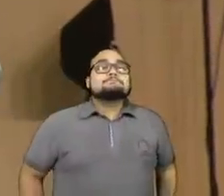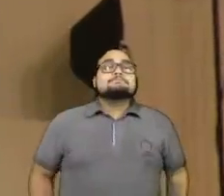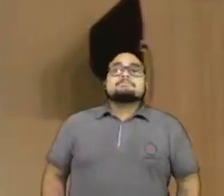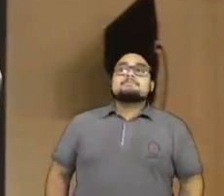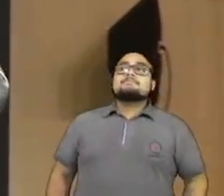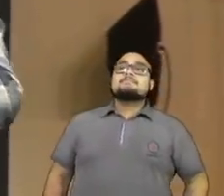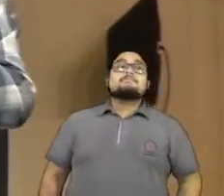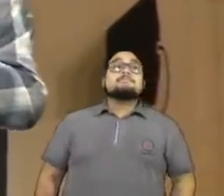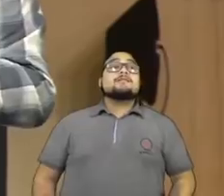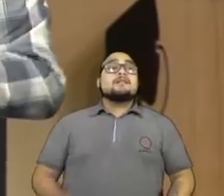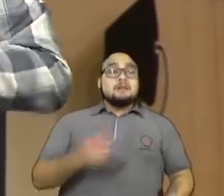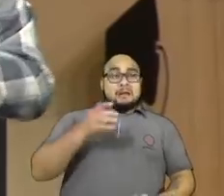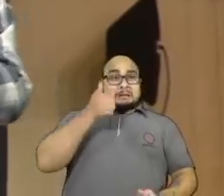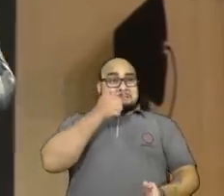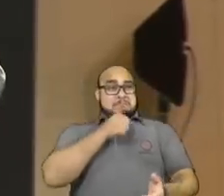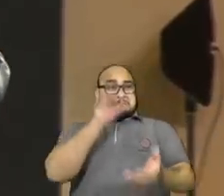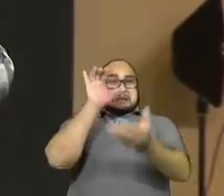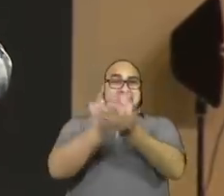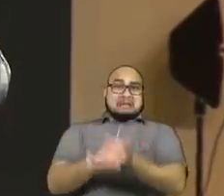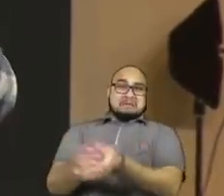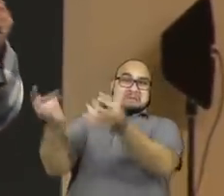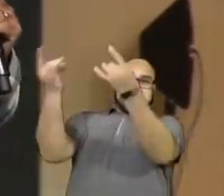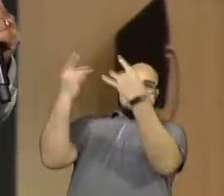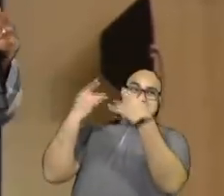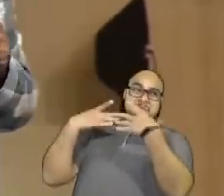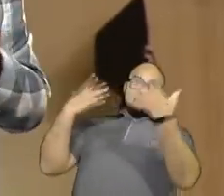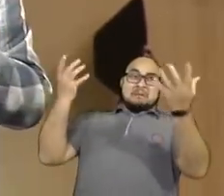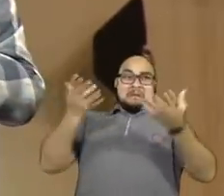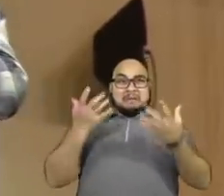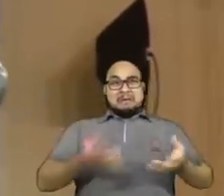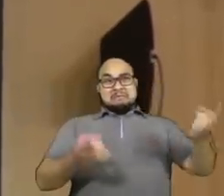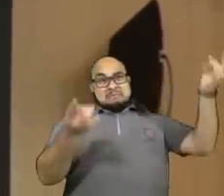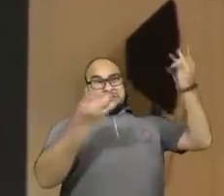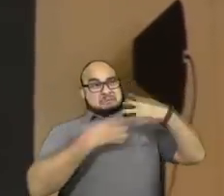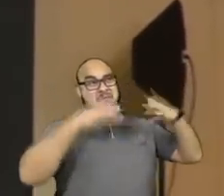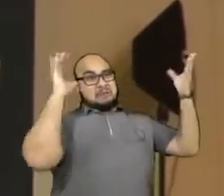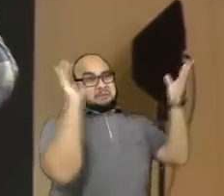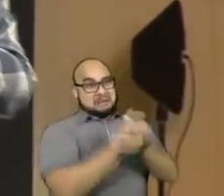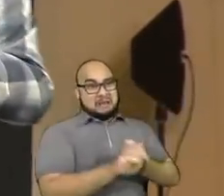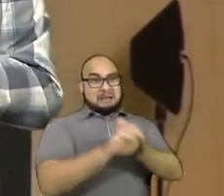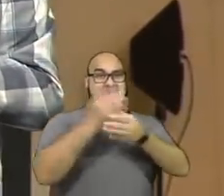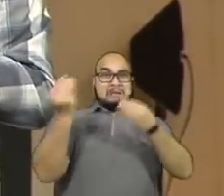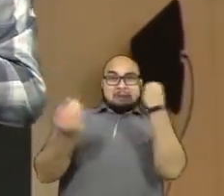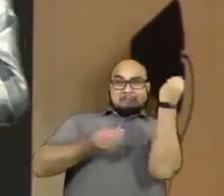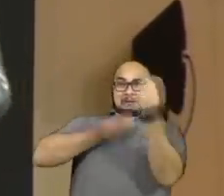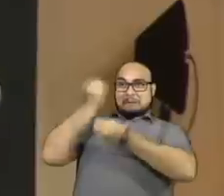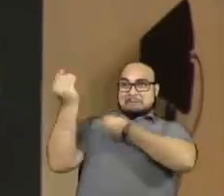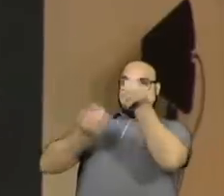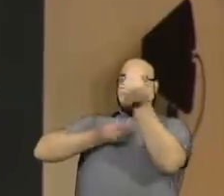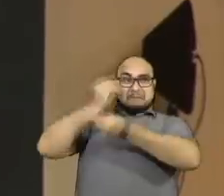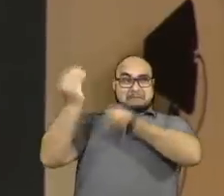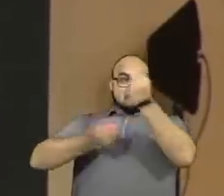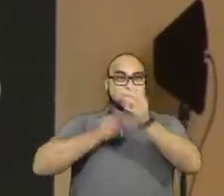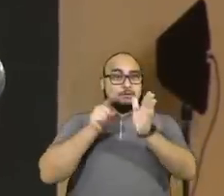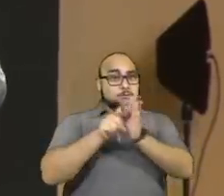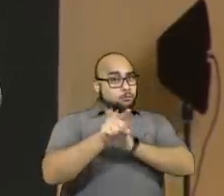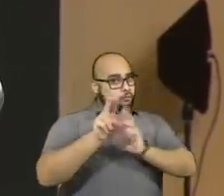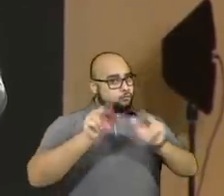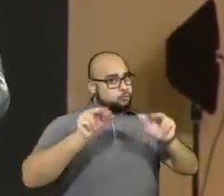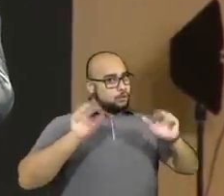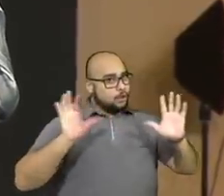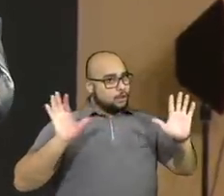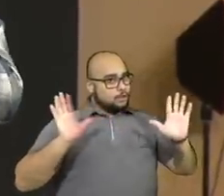Meu marido quer me abandonar, meu marido quer me abandonar, porque meu marido quer me abandonar. E papapá. Eu nunca fiz essa pergunta.